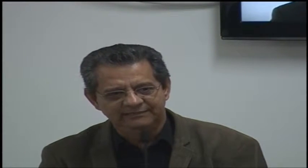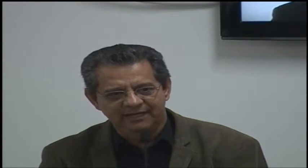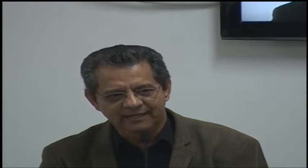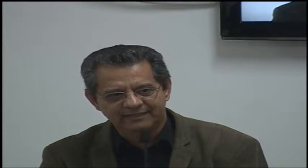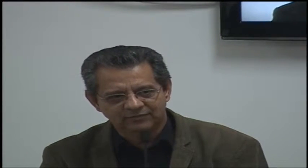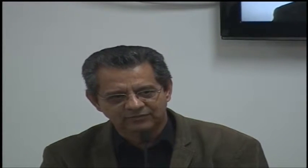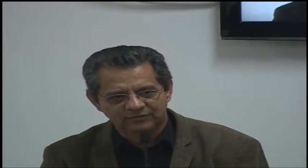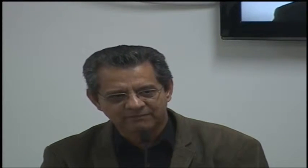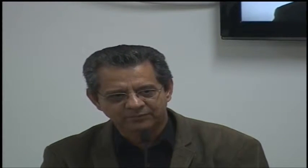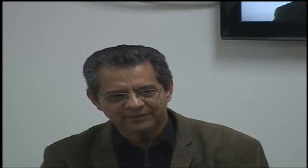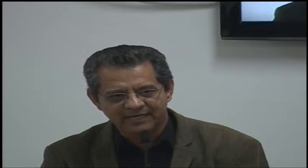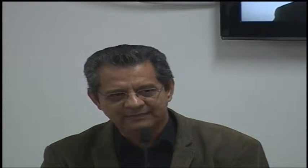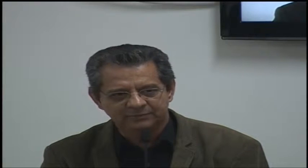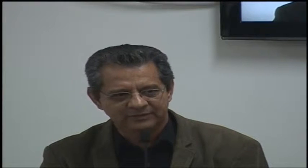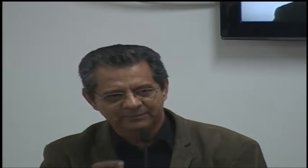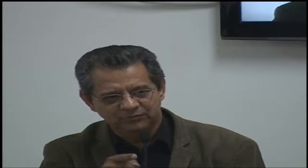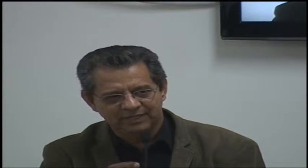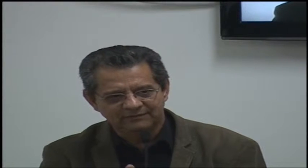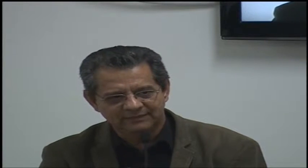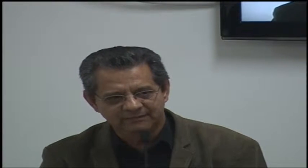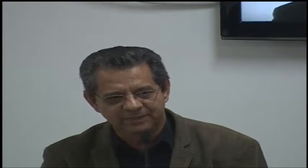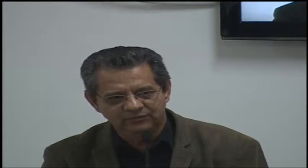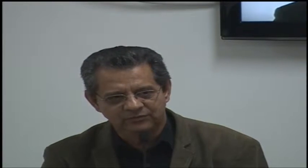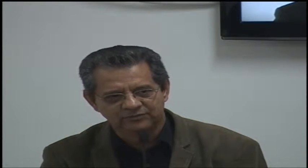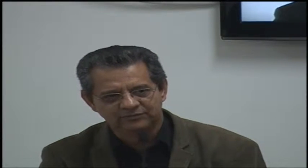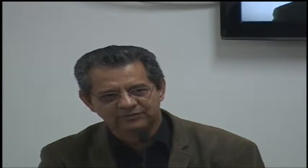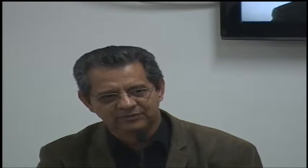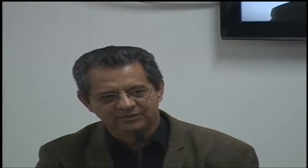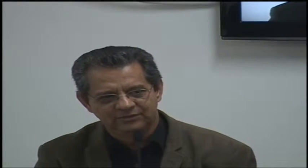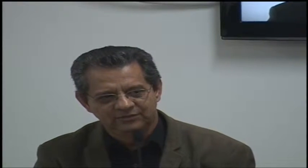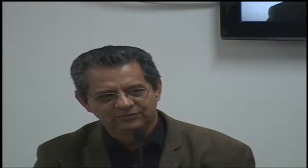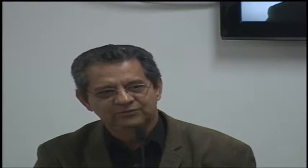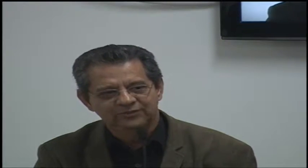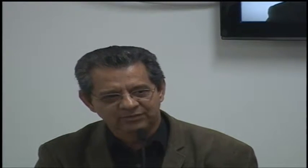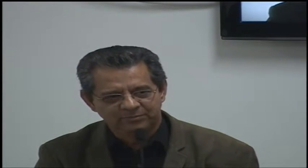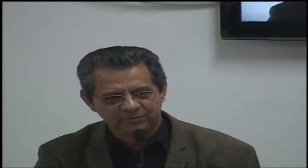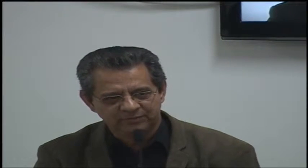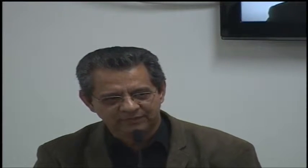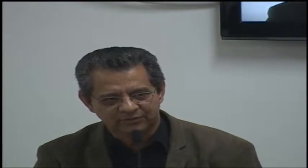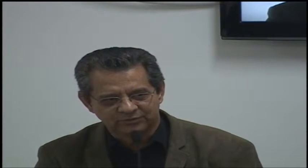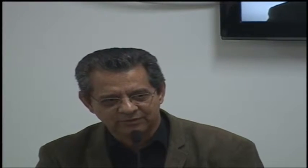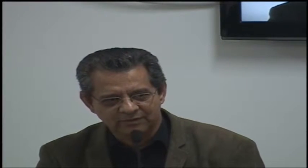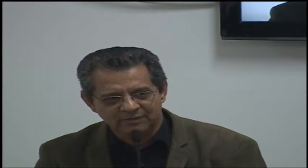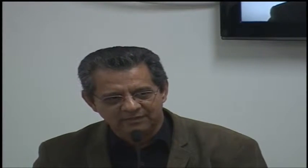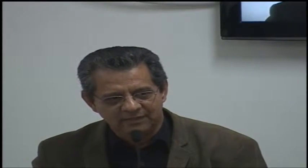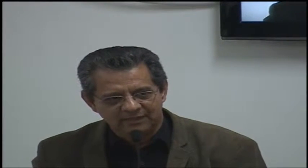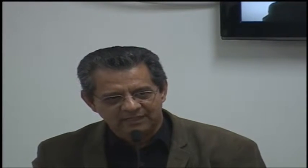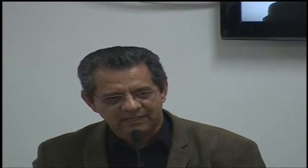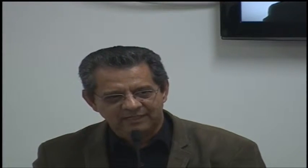aqui, técnicos, que pudessem, por exemplo, no caso da CPI do aeroporto, né, Ju?